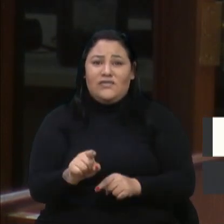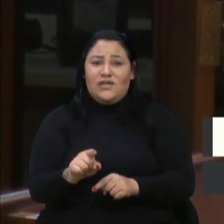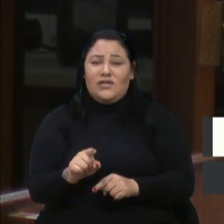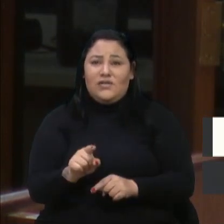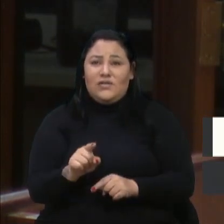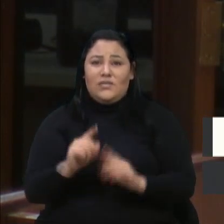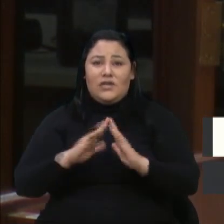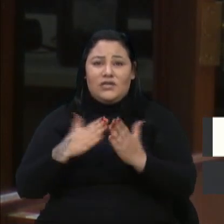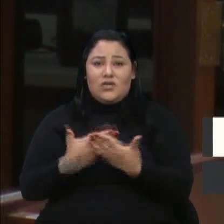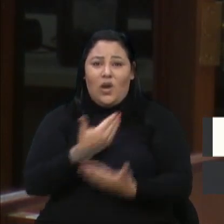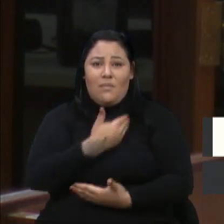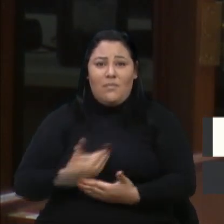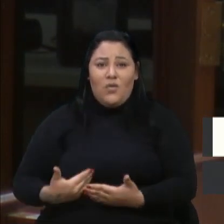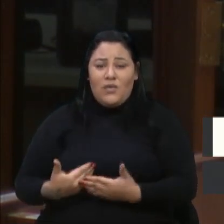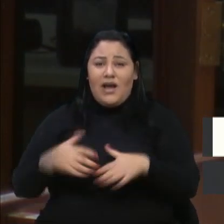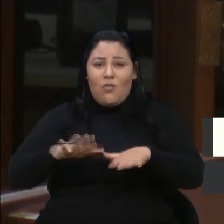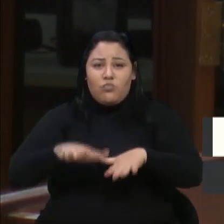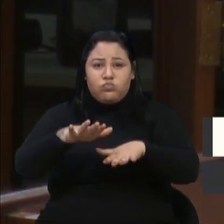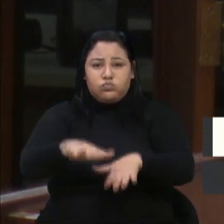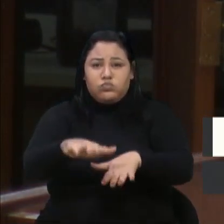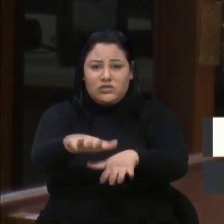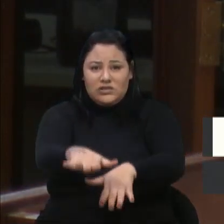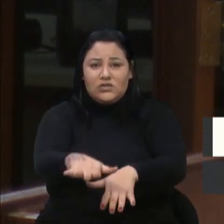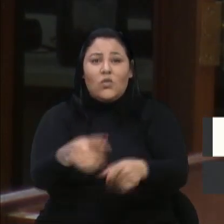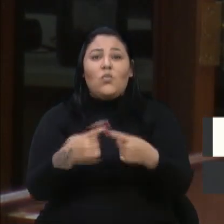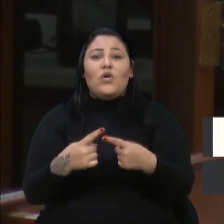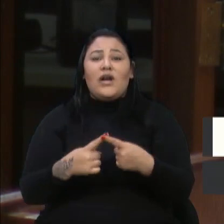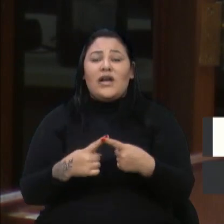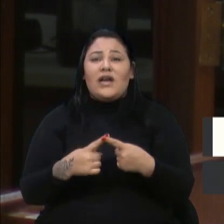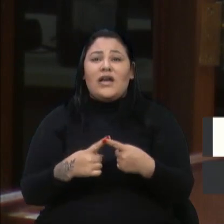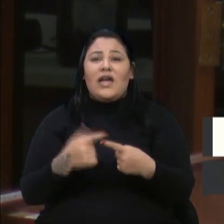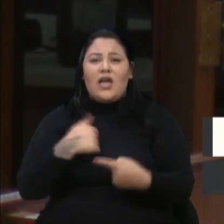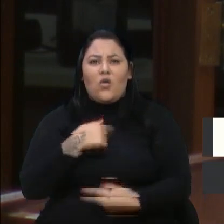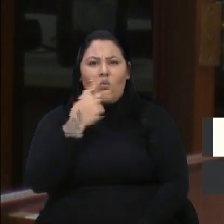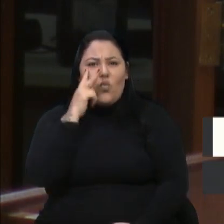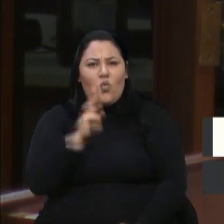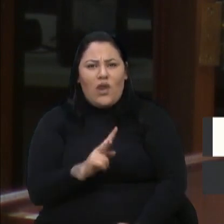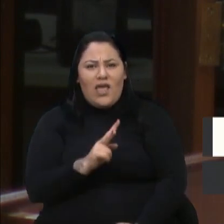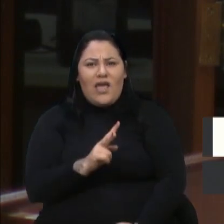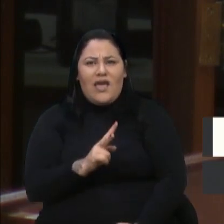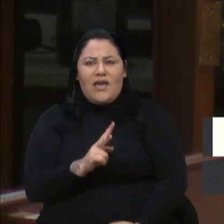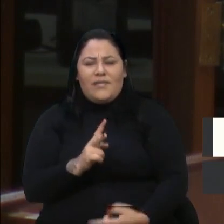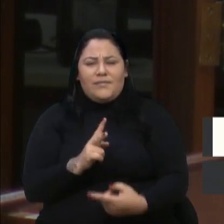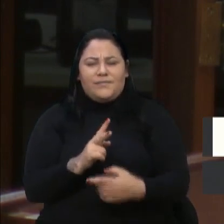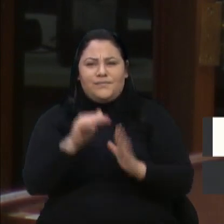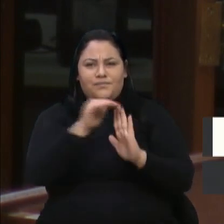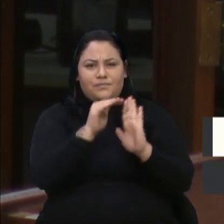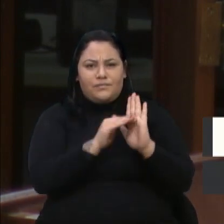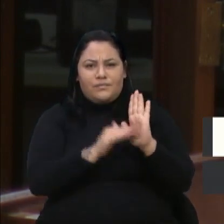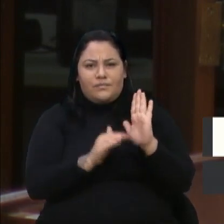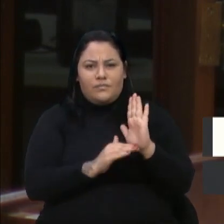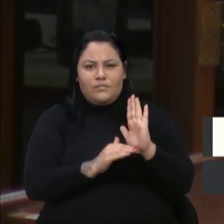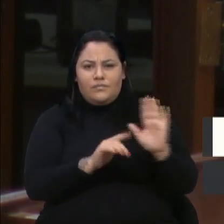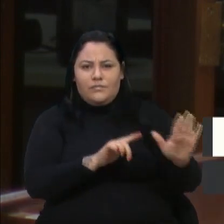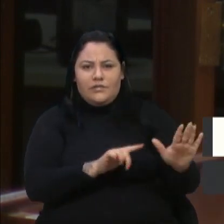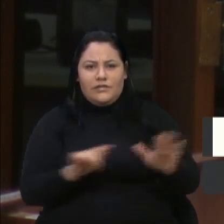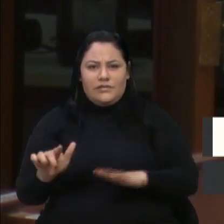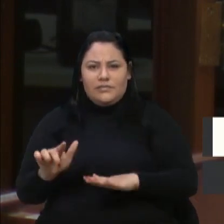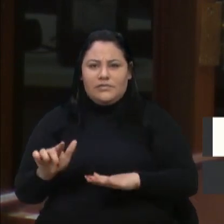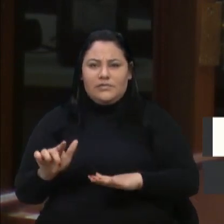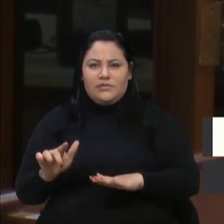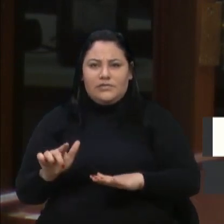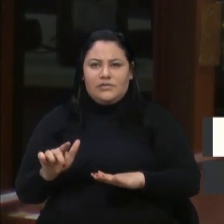Escola Pública de Trânsito, porque eu olhei atentamente a programação da semana